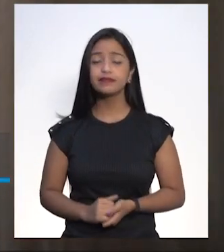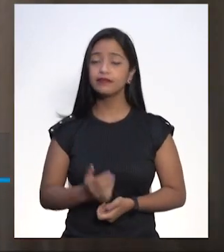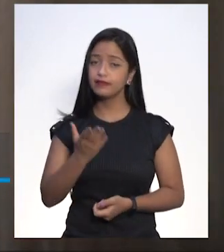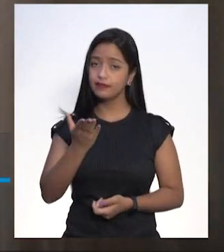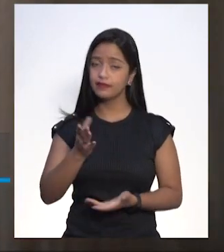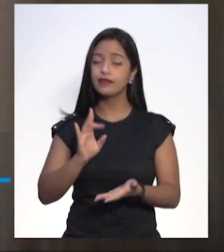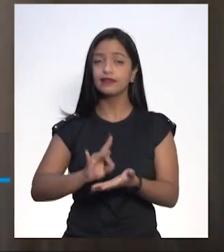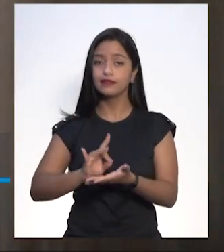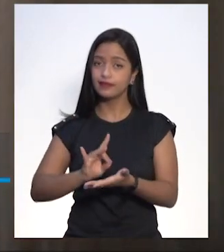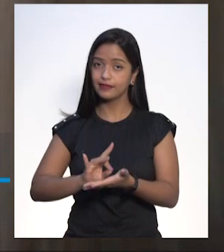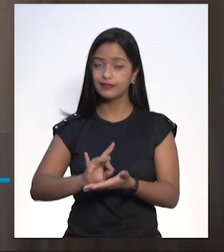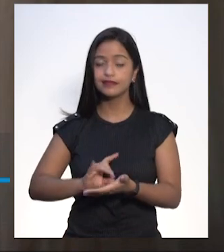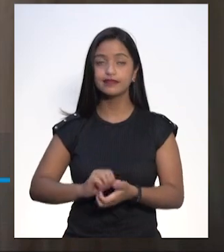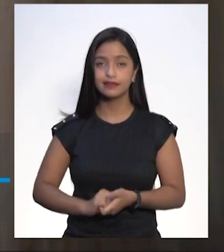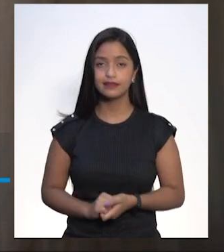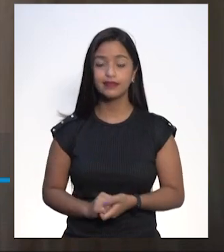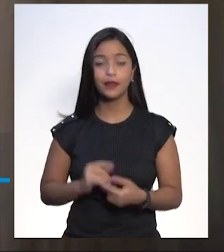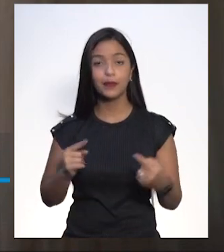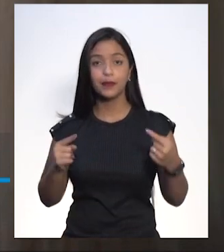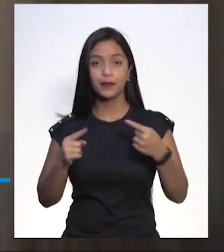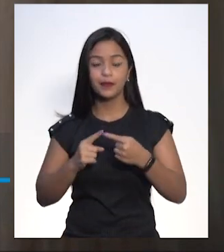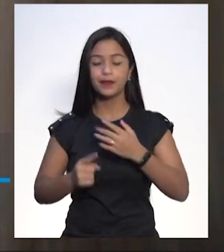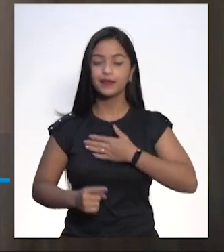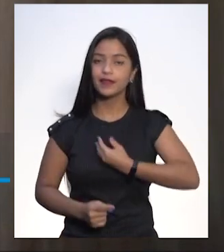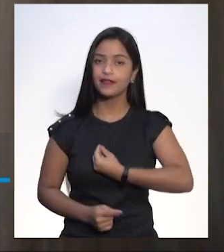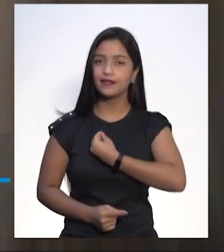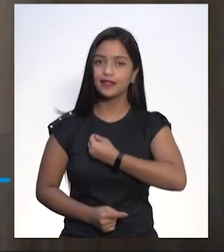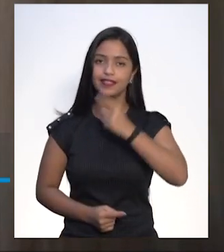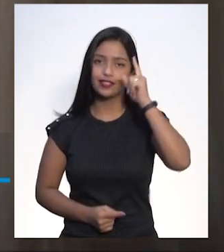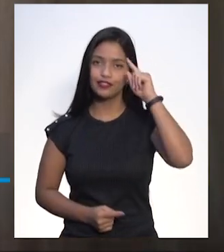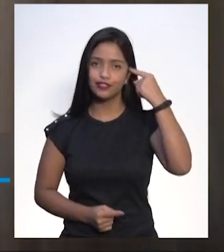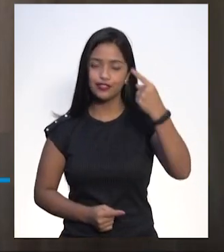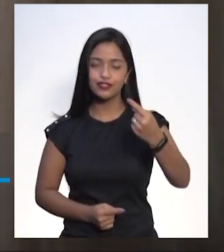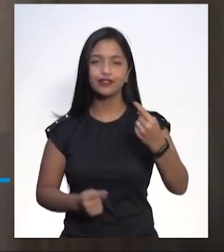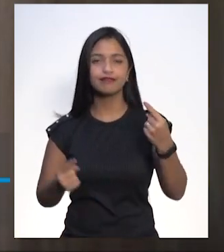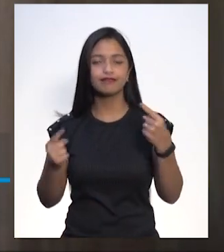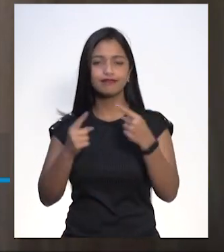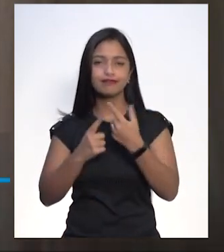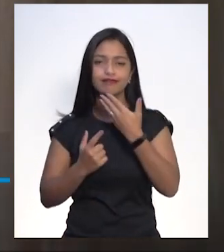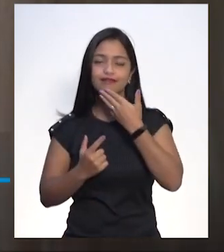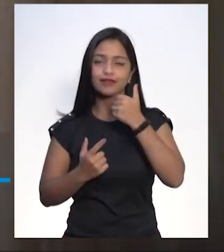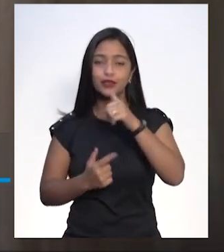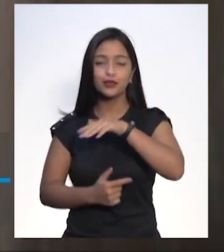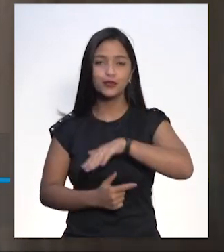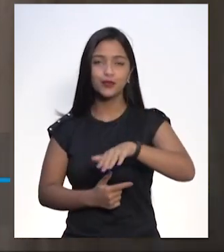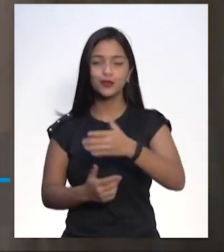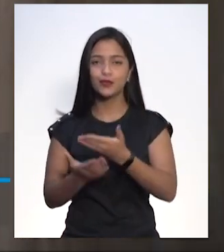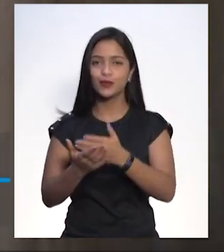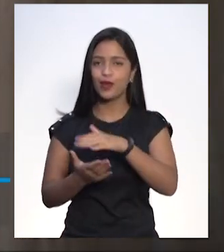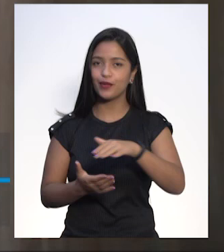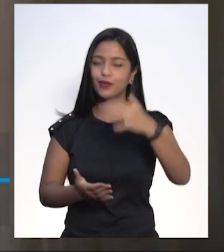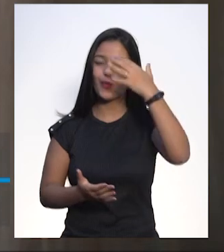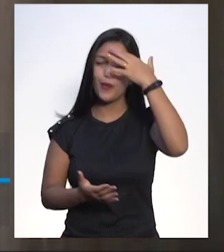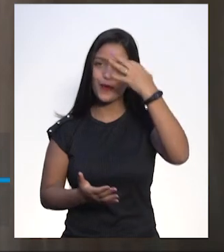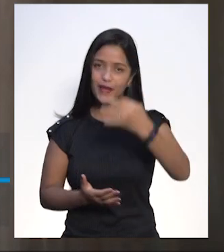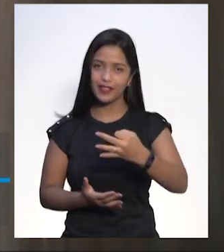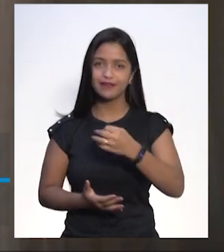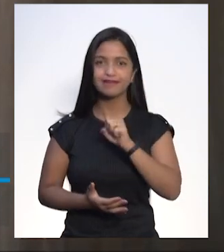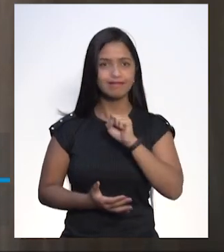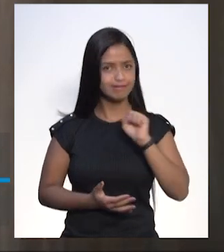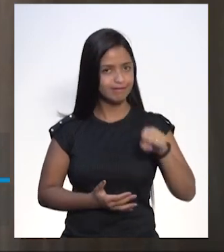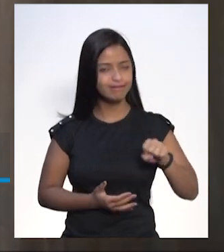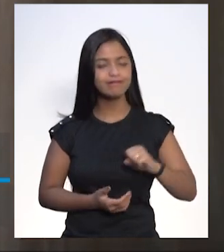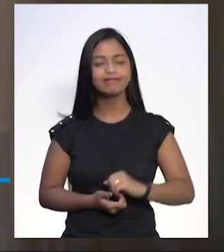verdade. Trazer essa relação com o dia a dia facilita bastante a compreensão da molecada, né? Dos alunos. Sim? Ó, o